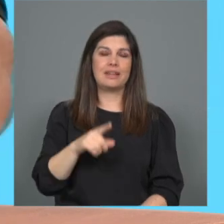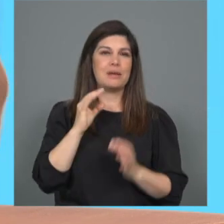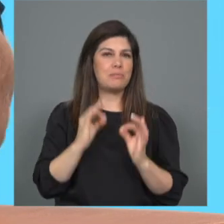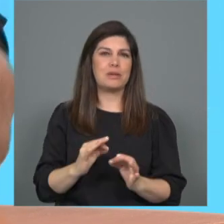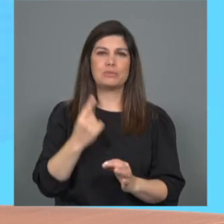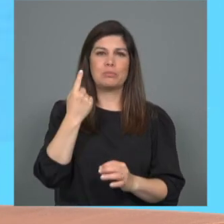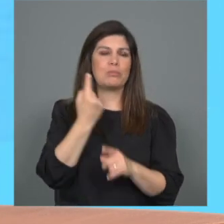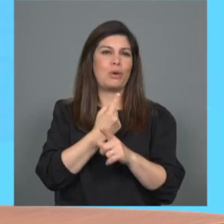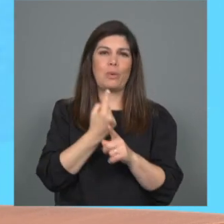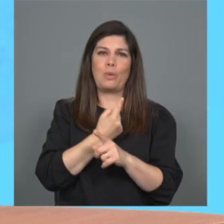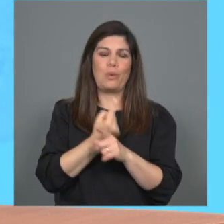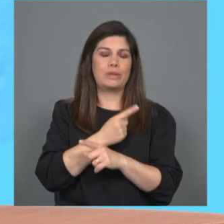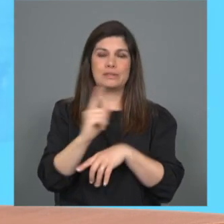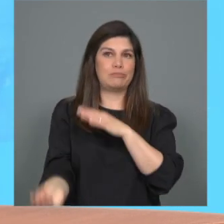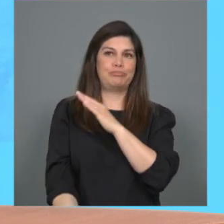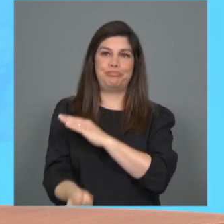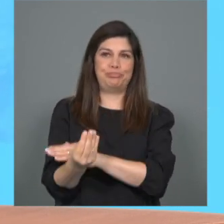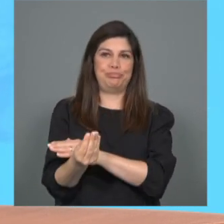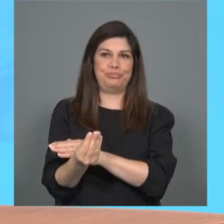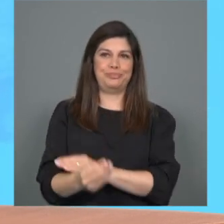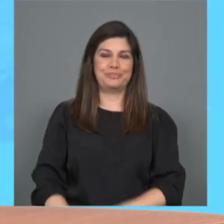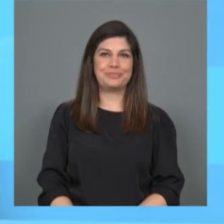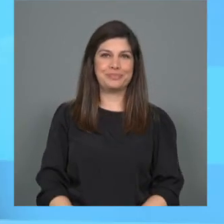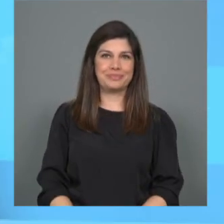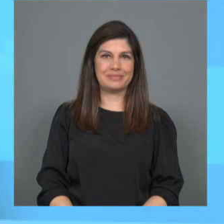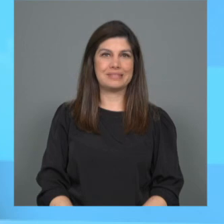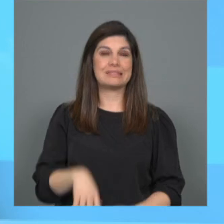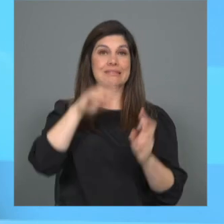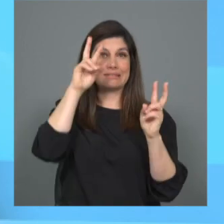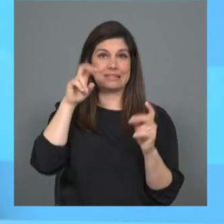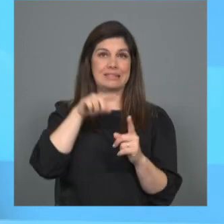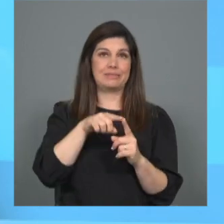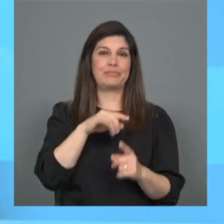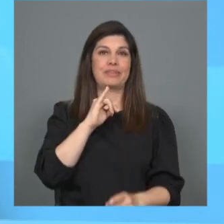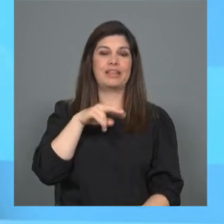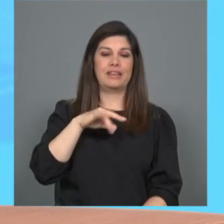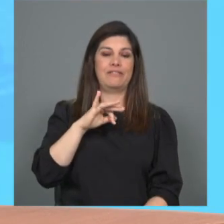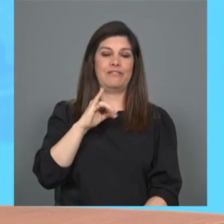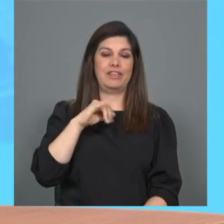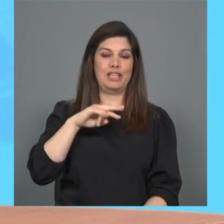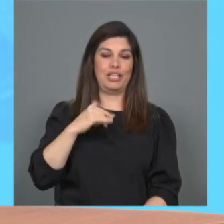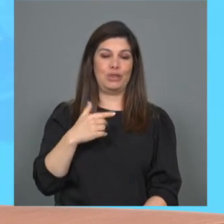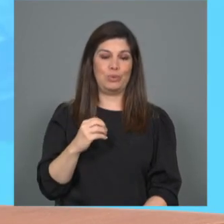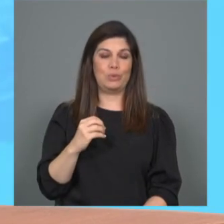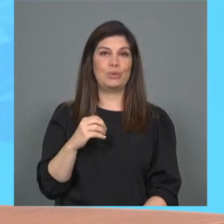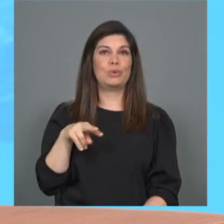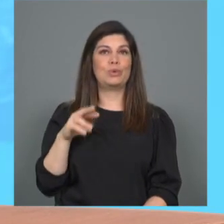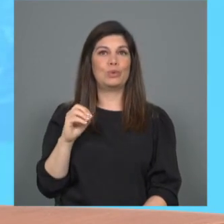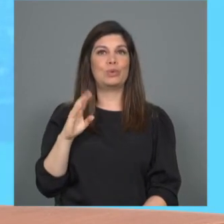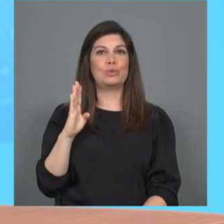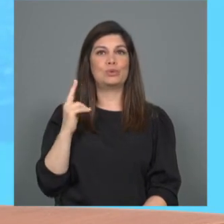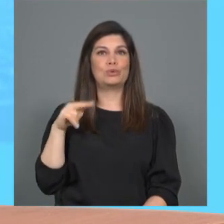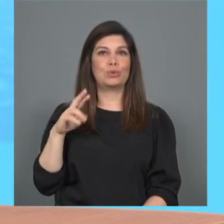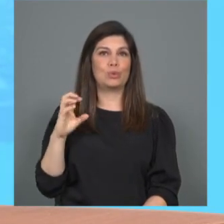uma coisa do outro mundo. Porquê O Infinito num Junco, como é o título do livro? Bom, porque aqui junco talvez